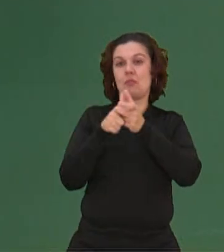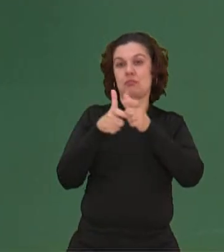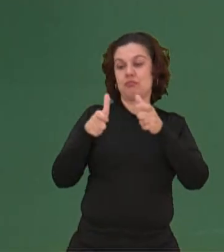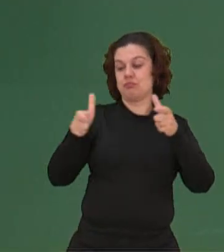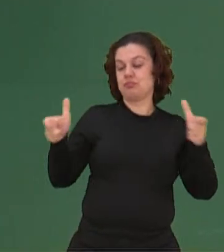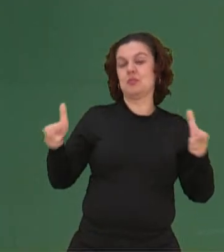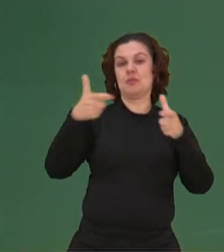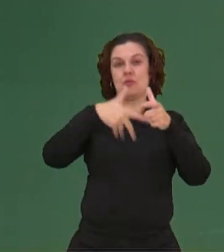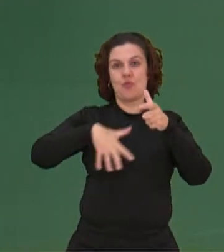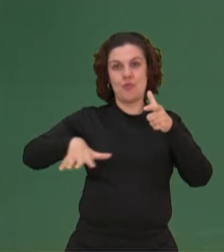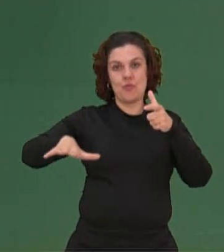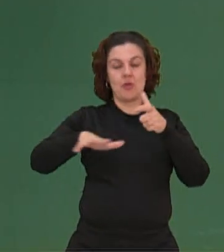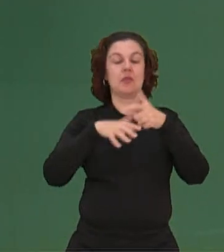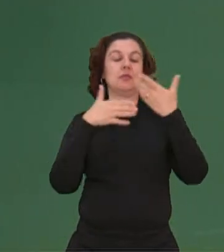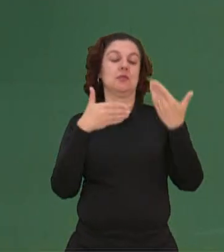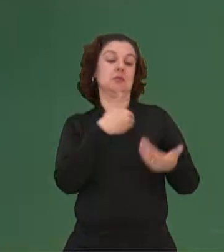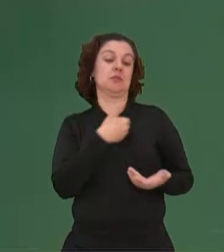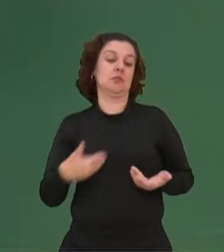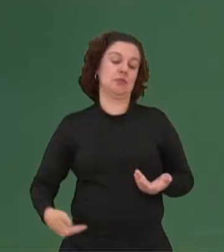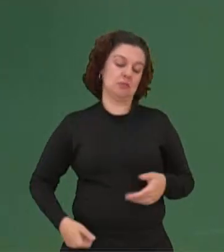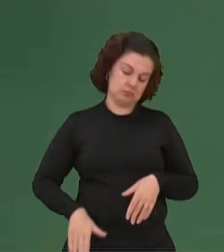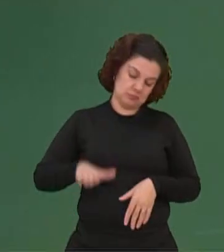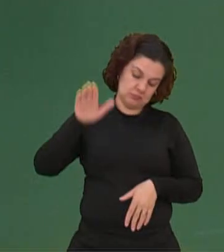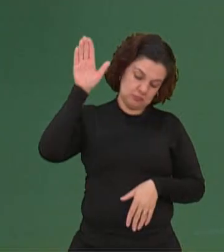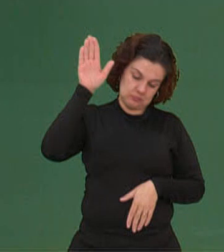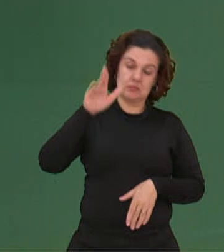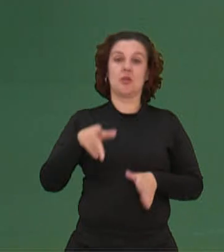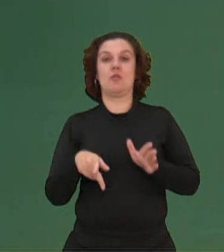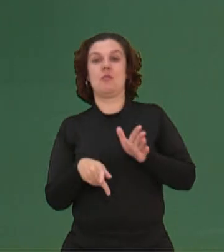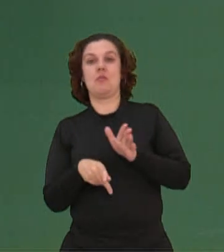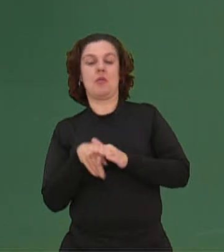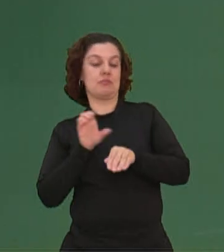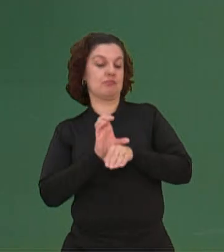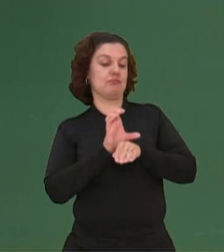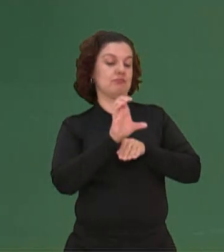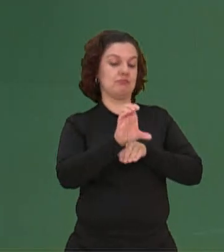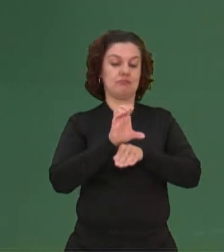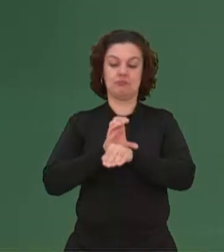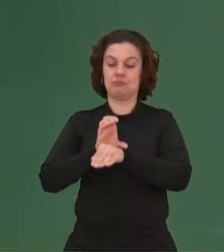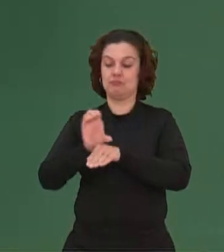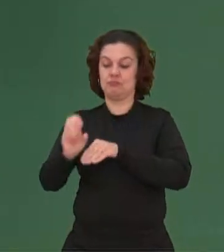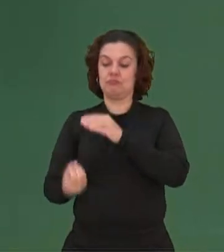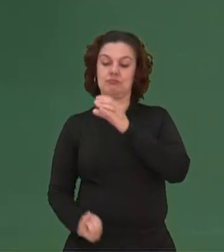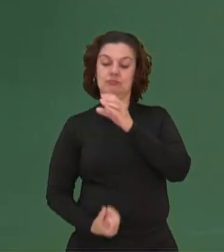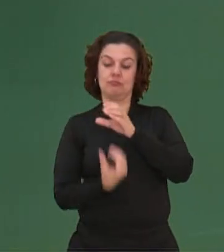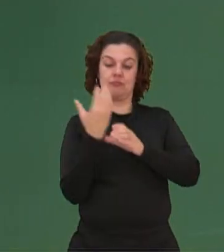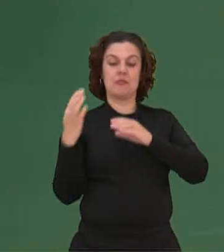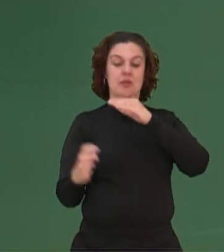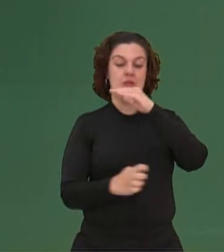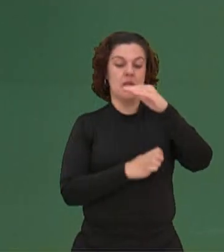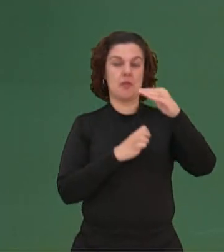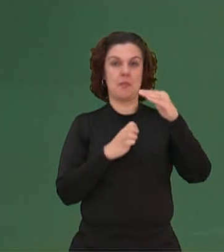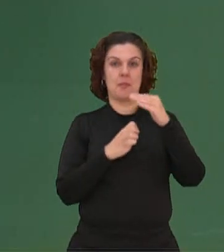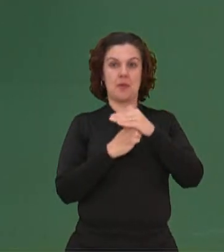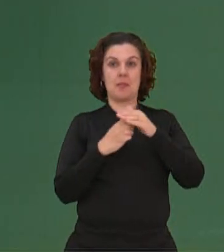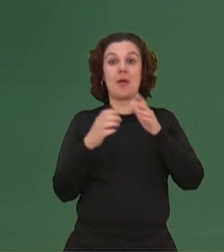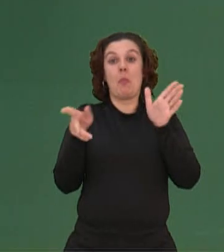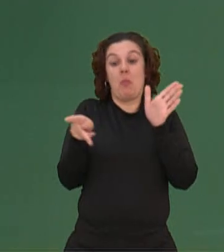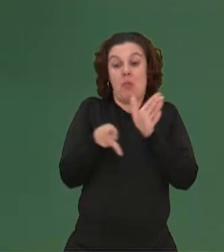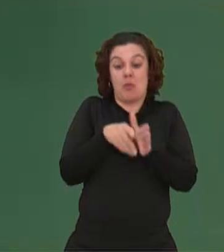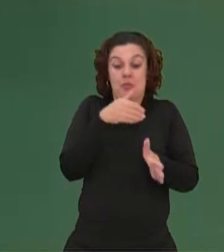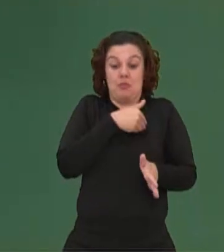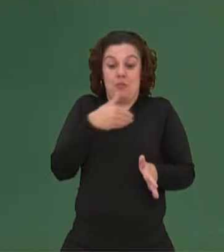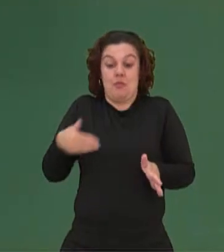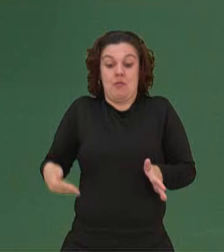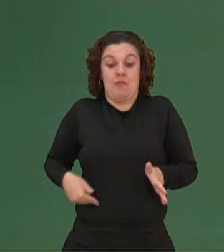no país. Então, o governo assumiu o papel de investidor, criando empresas de base, empresas